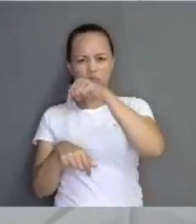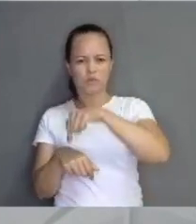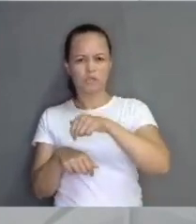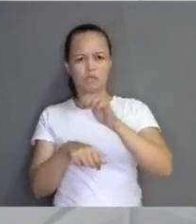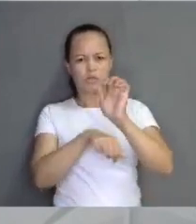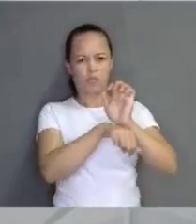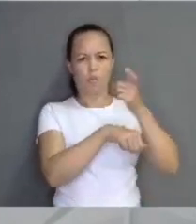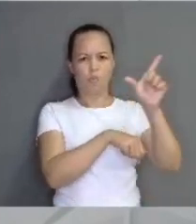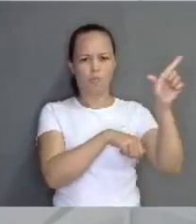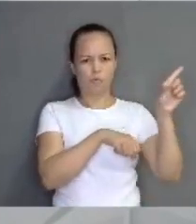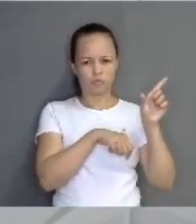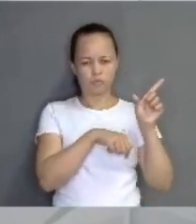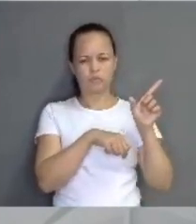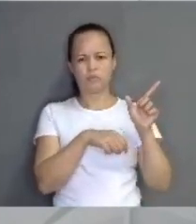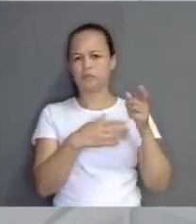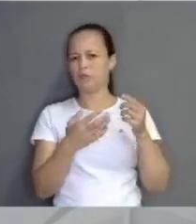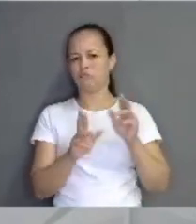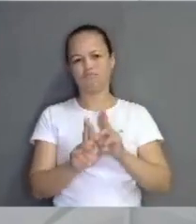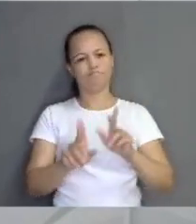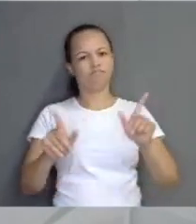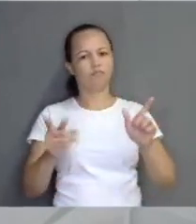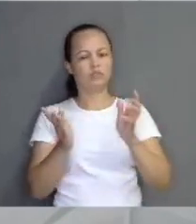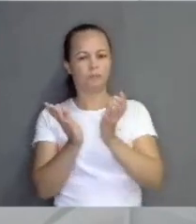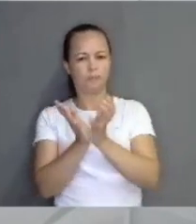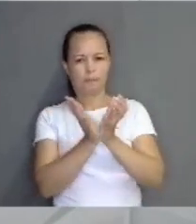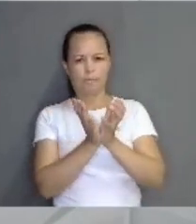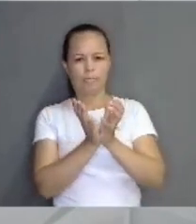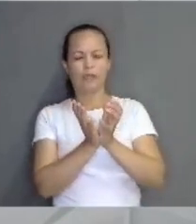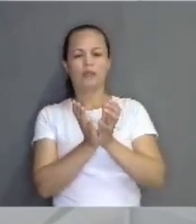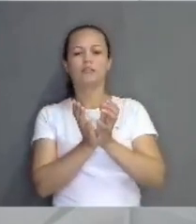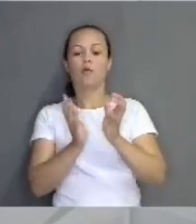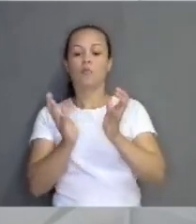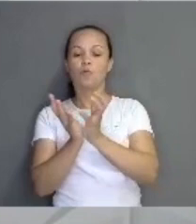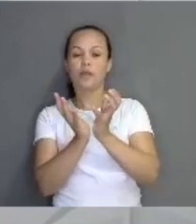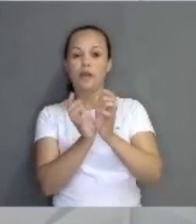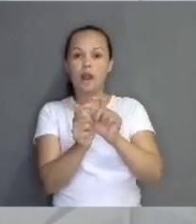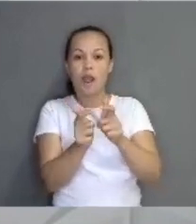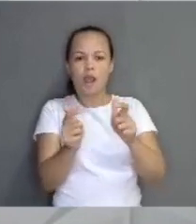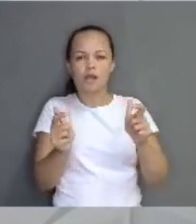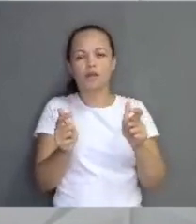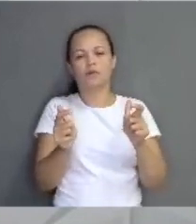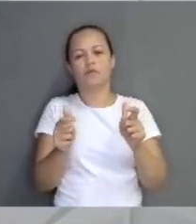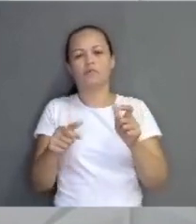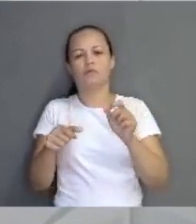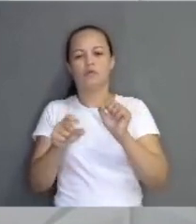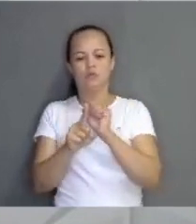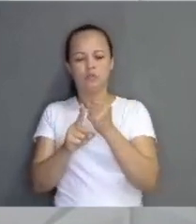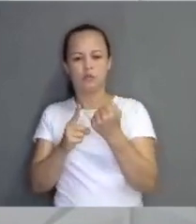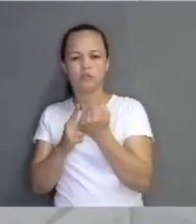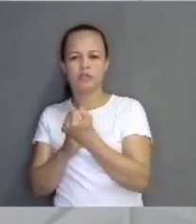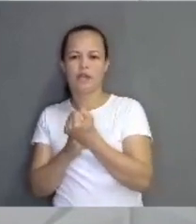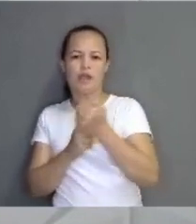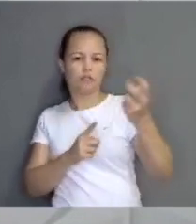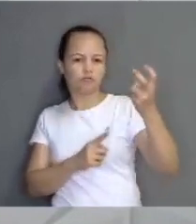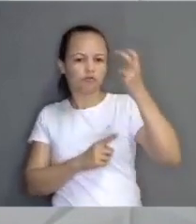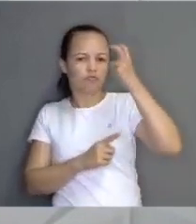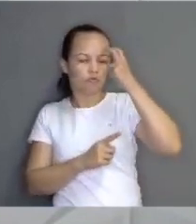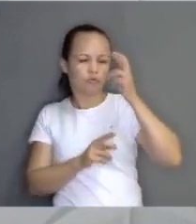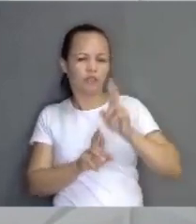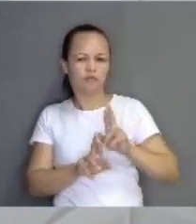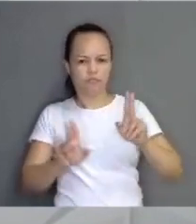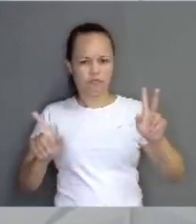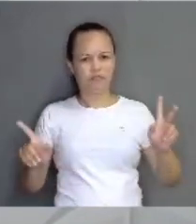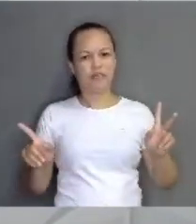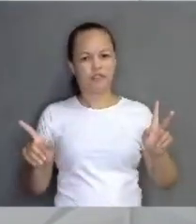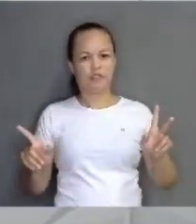diferentes. Somos grandes grupos sociais de culturas diferentes, mas